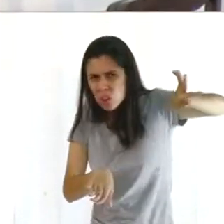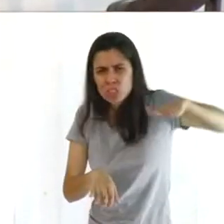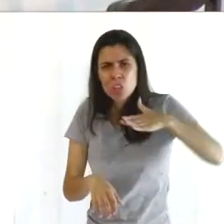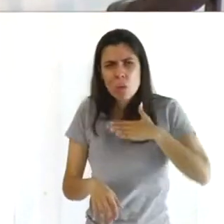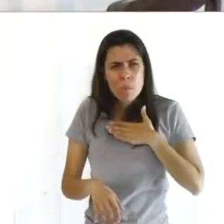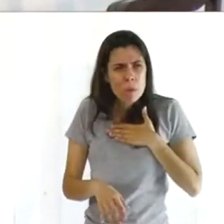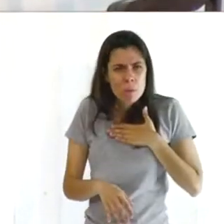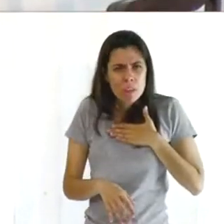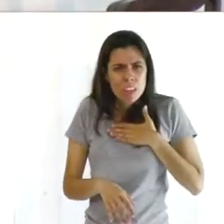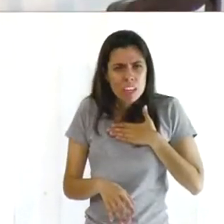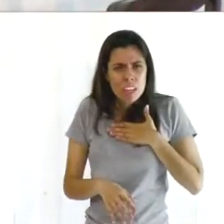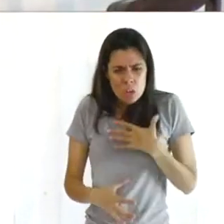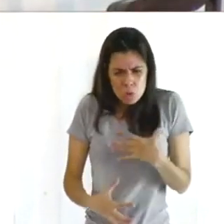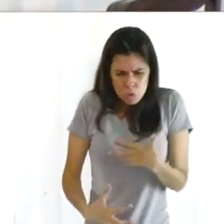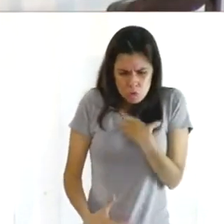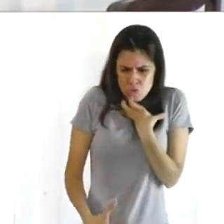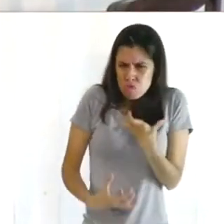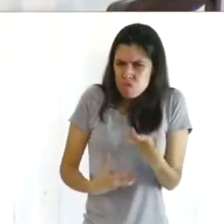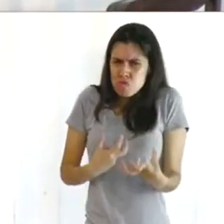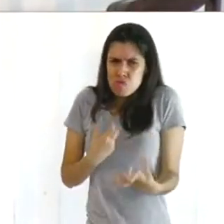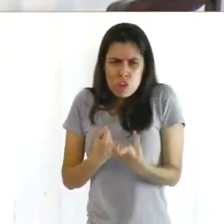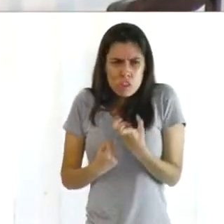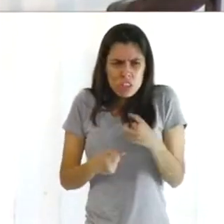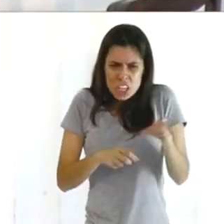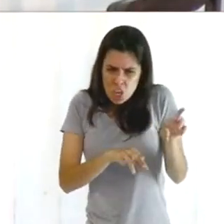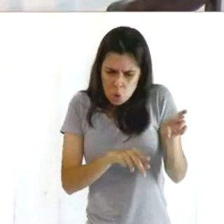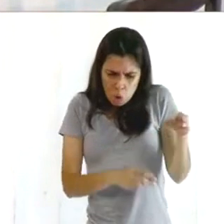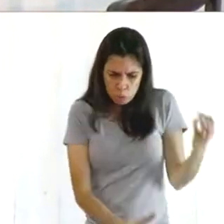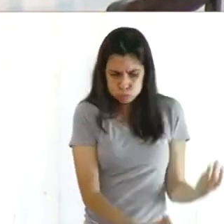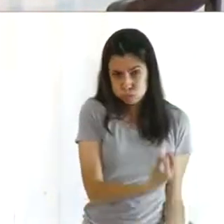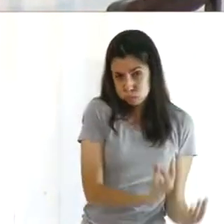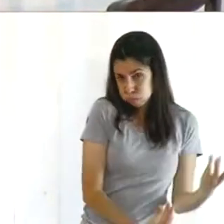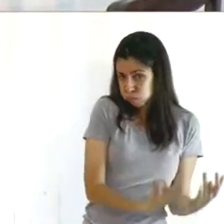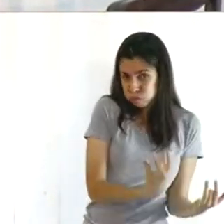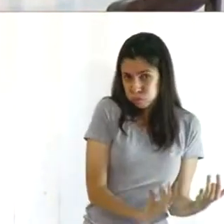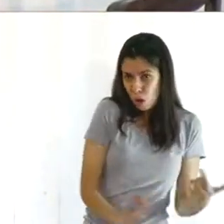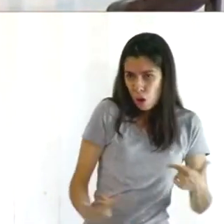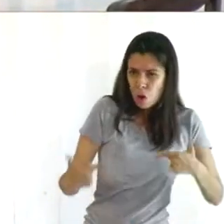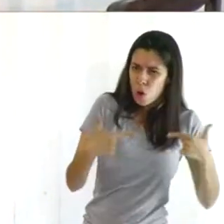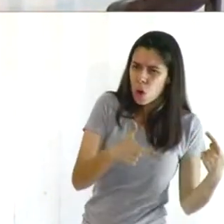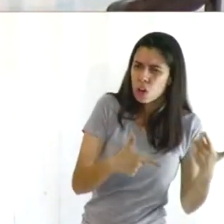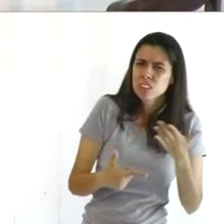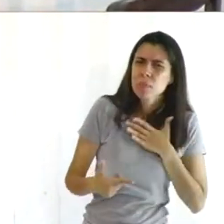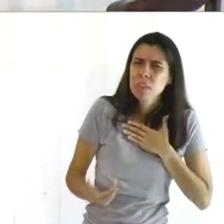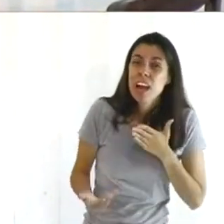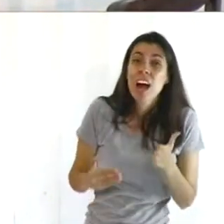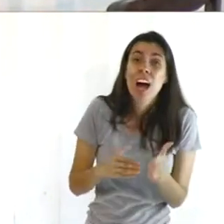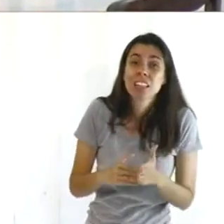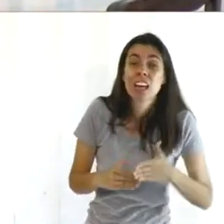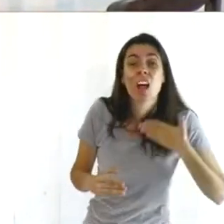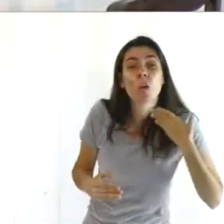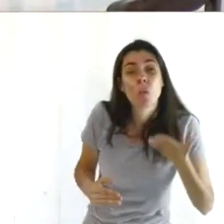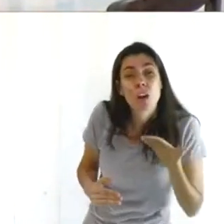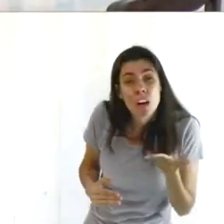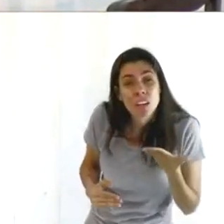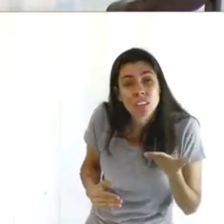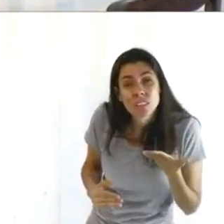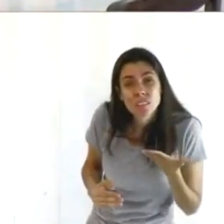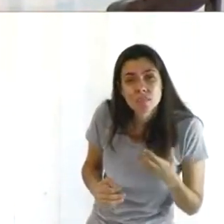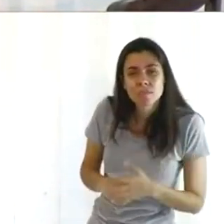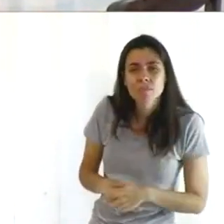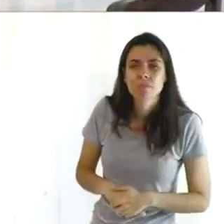tua ira como fogo? A ideia, meus irmãos, que eu vejo aqui nesses textos, é que estes servos do Senhor,